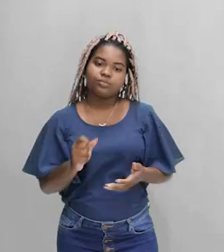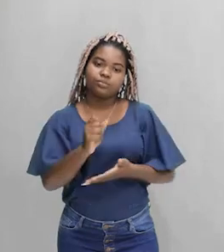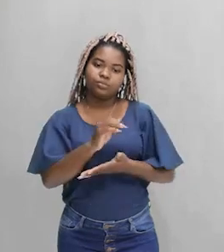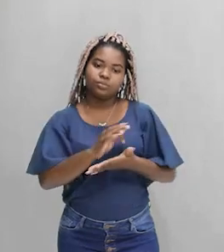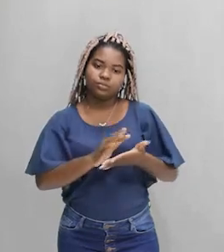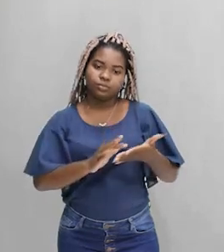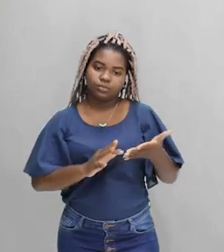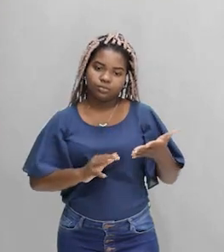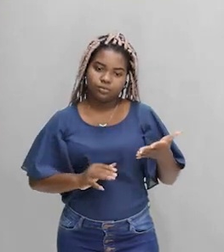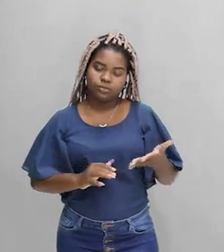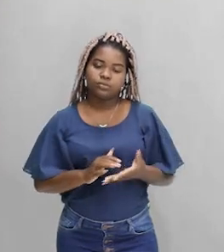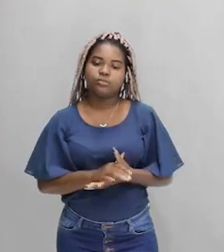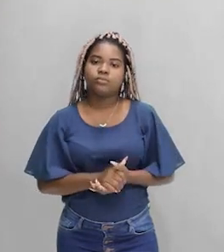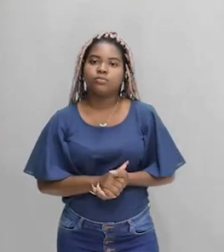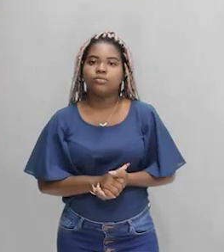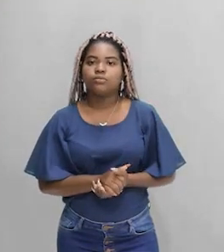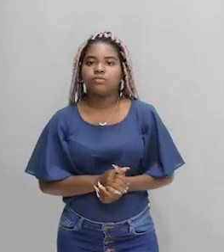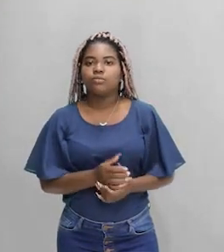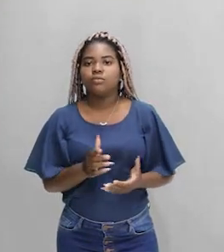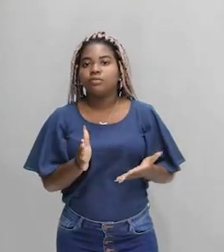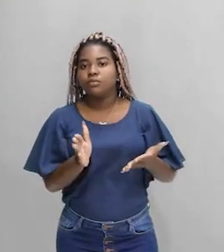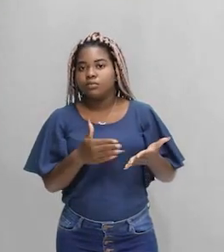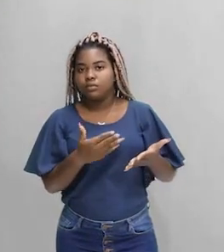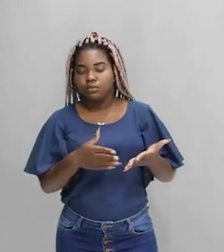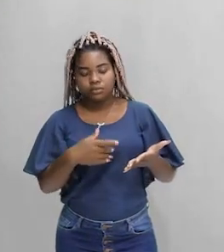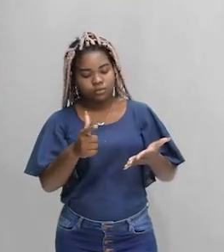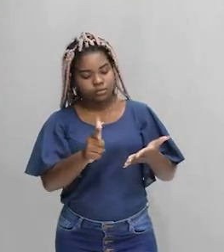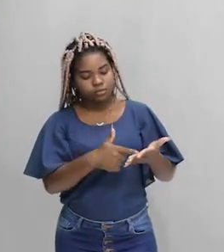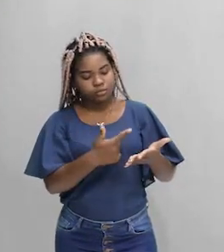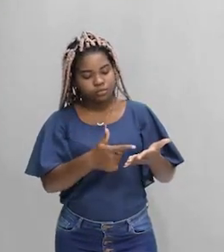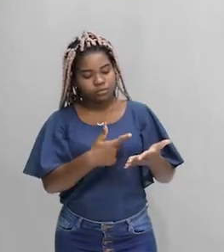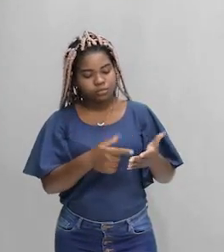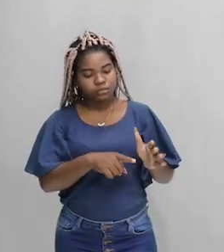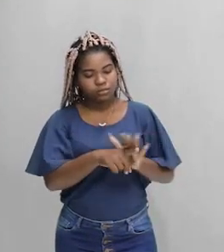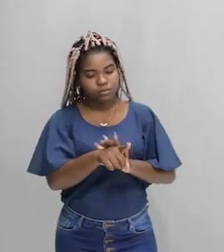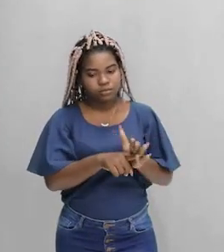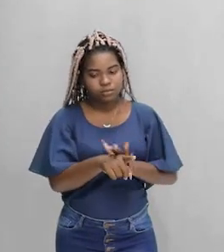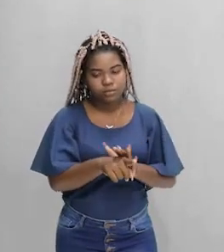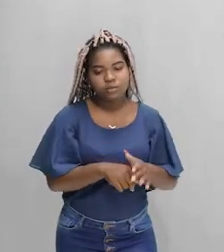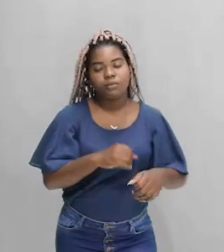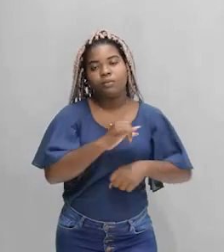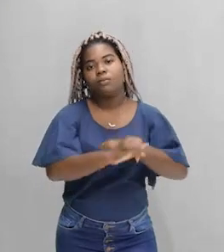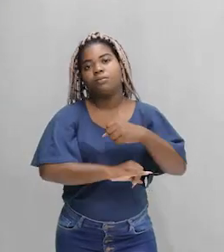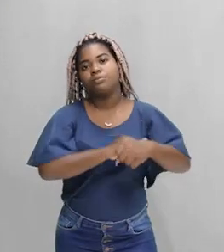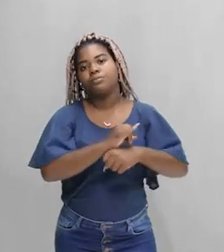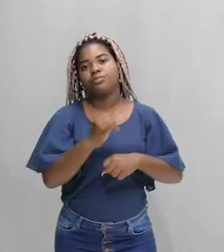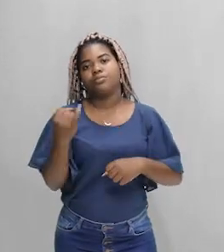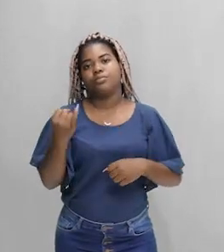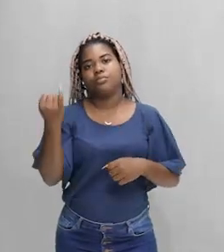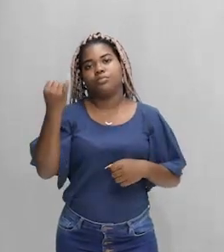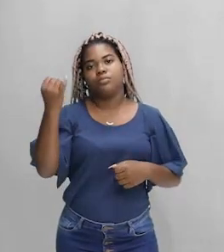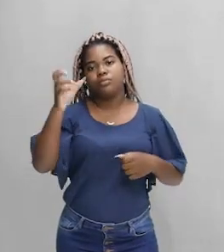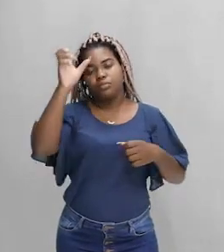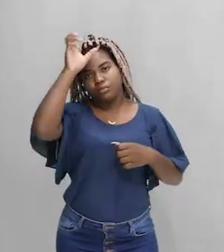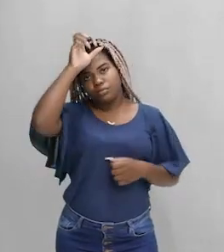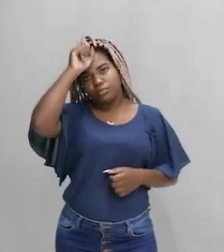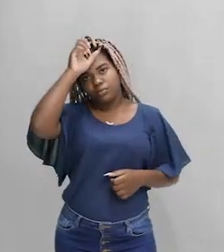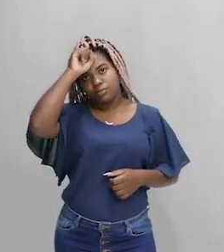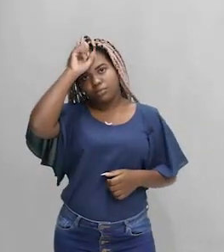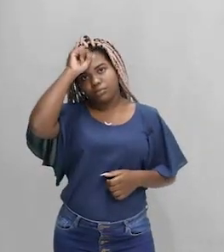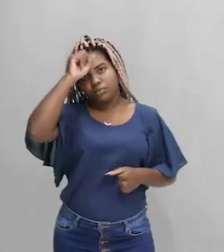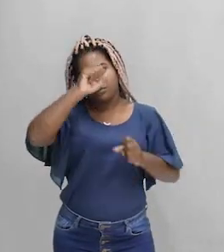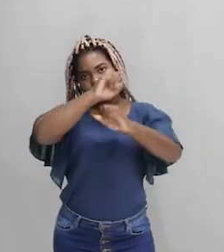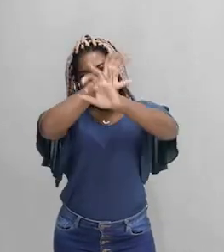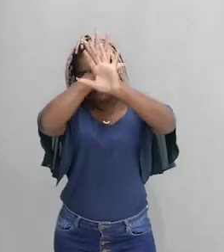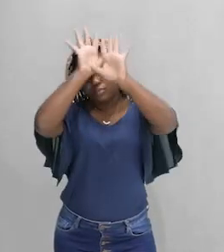Se tiver aí um livro de apoio, faz uma busca na internet. O importante é você conseguir